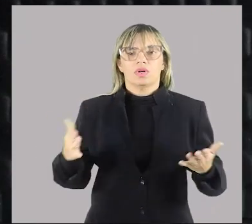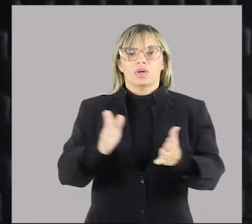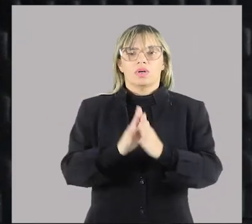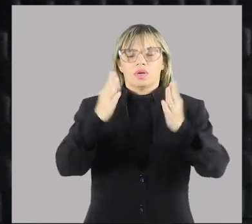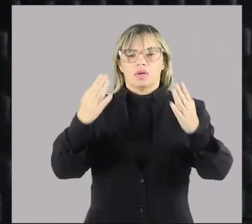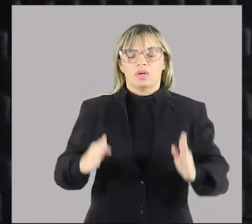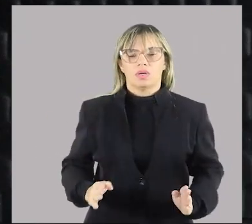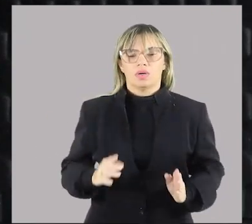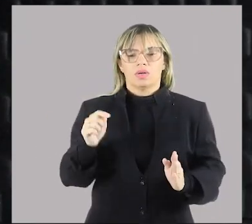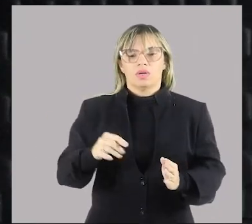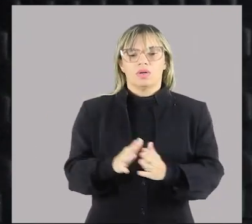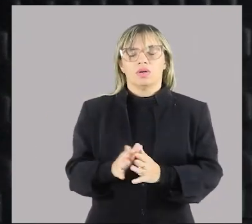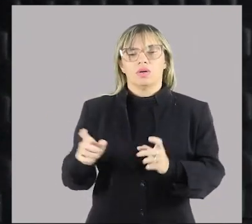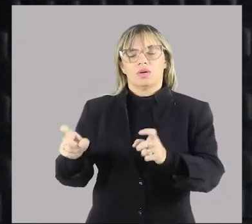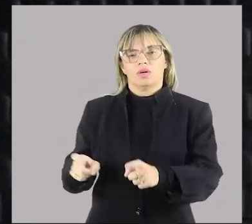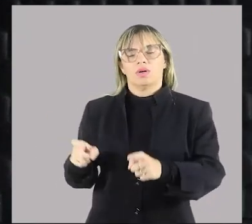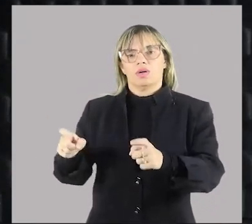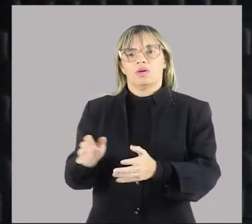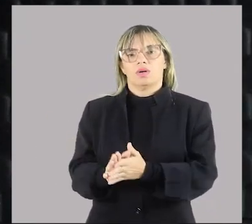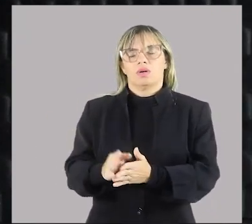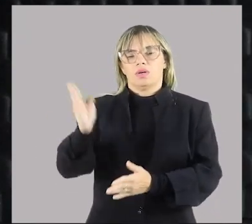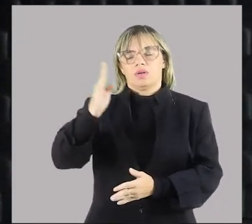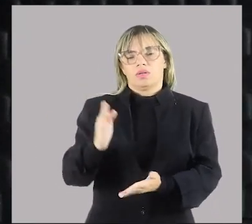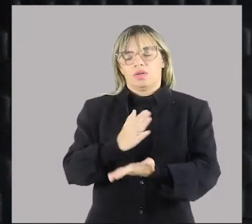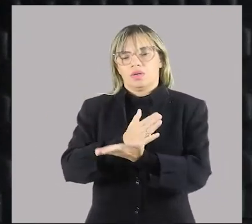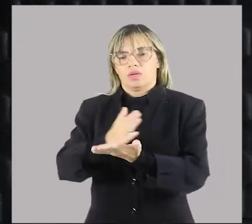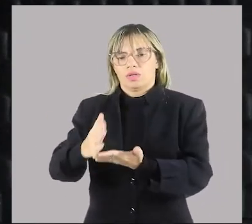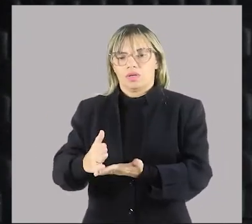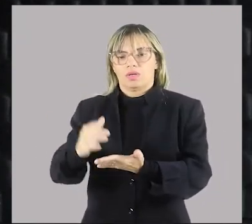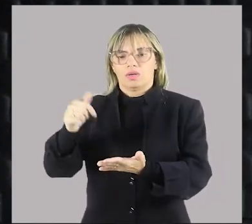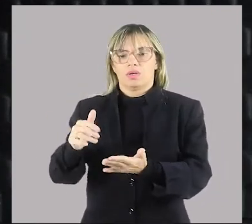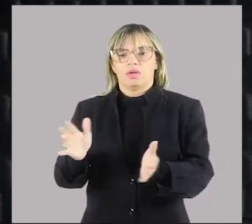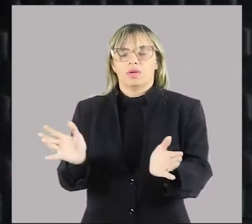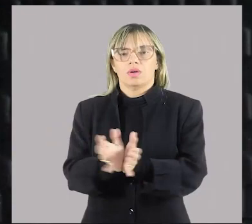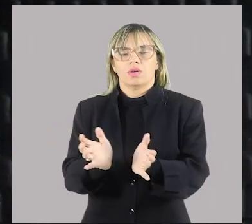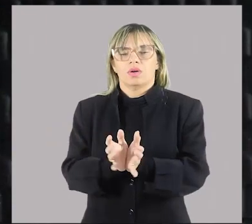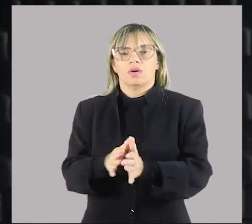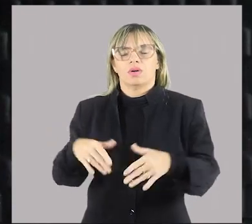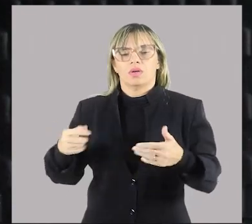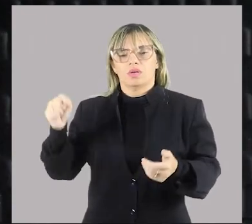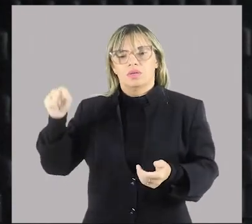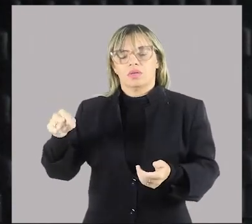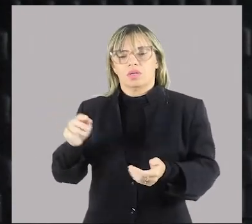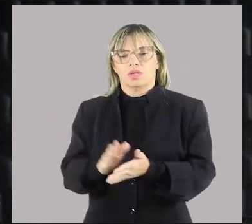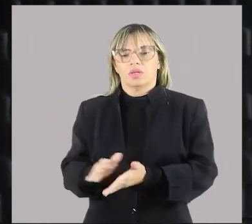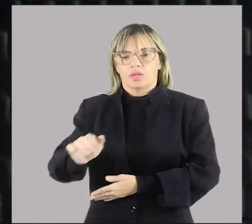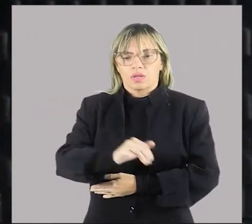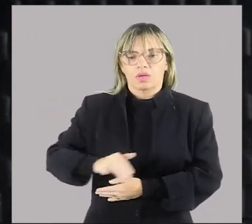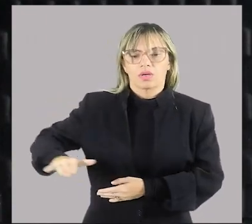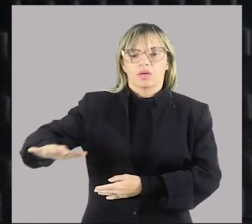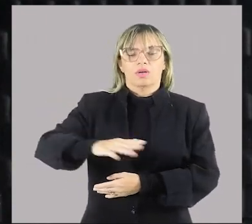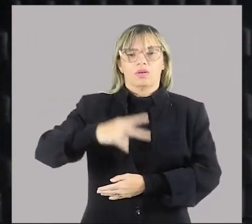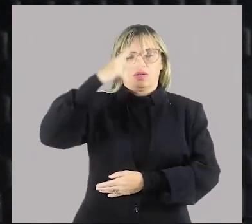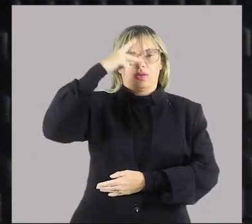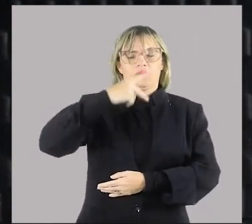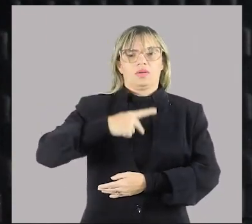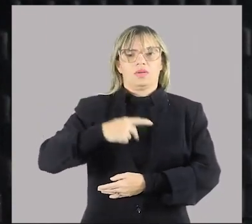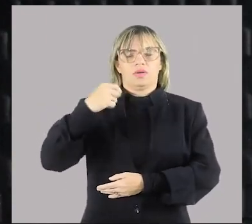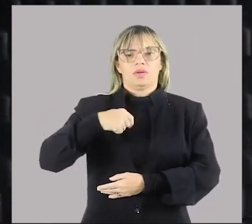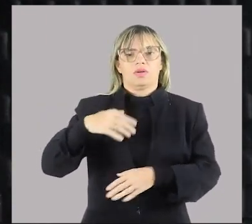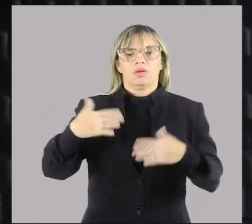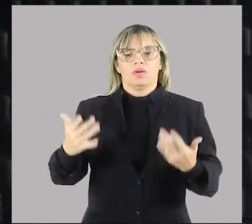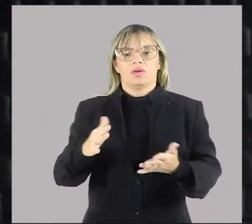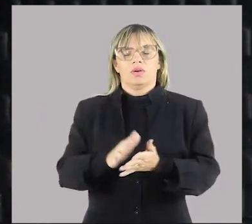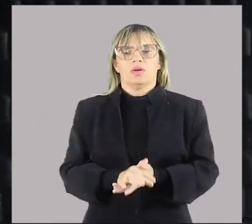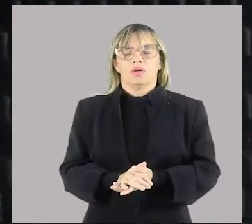brasileiro do início dessa república oligárquica, o perfil desse operariado, grande parte